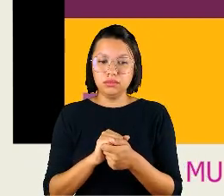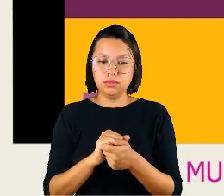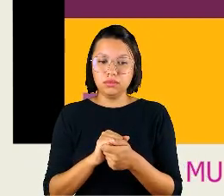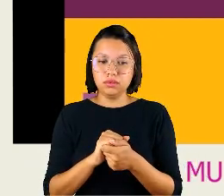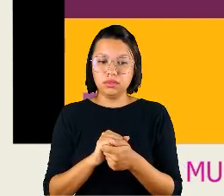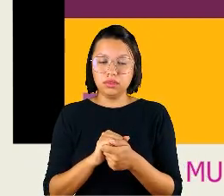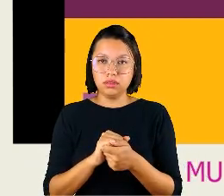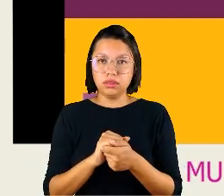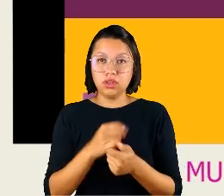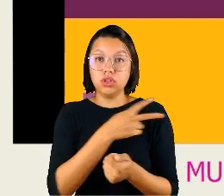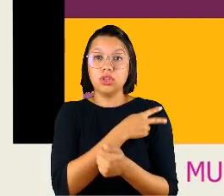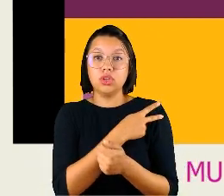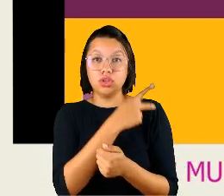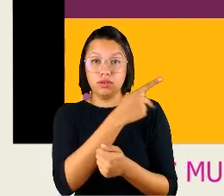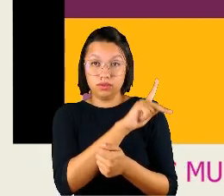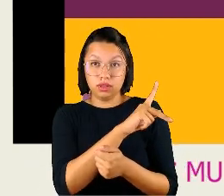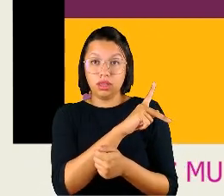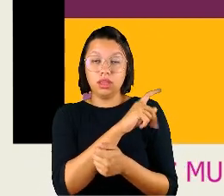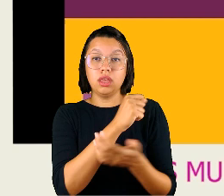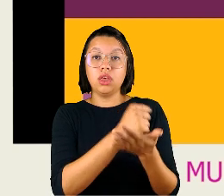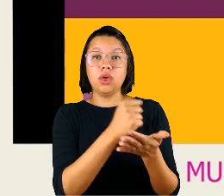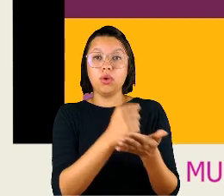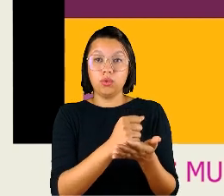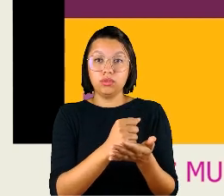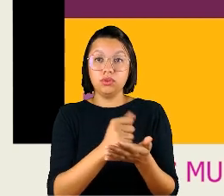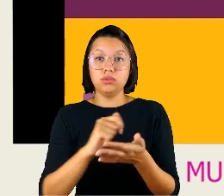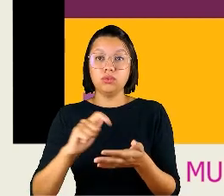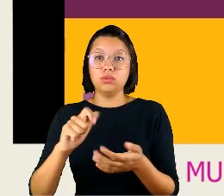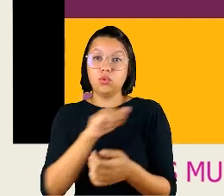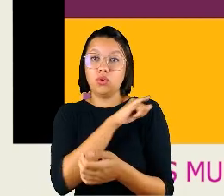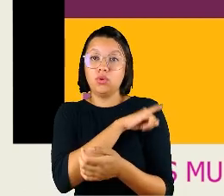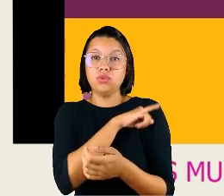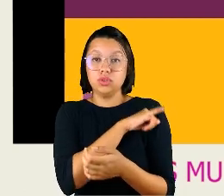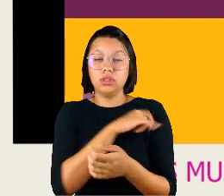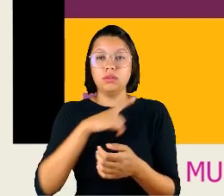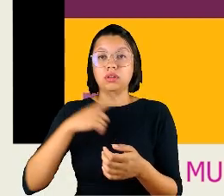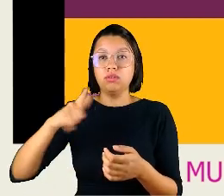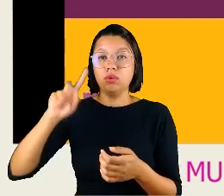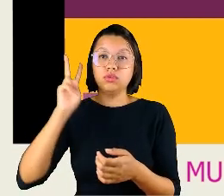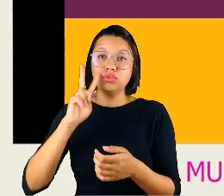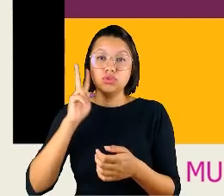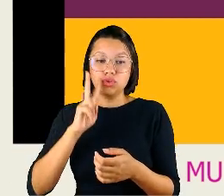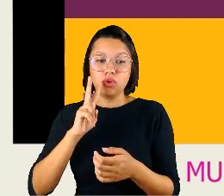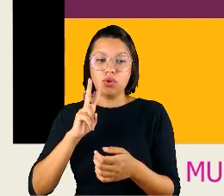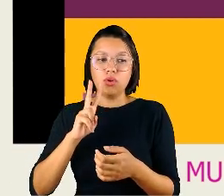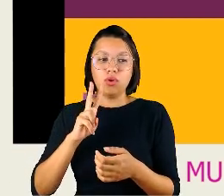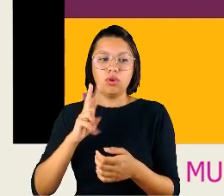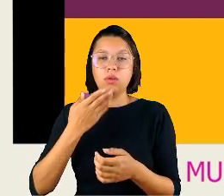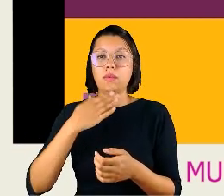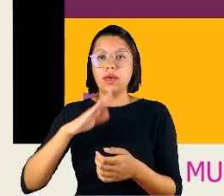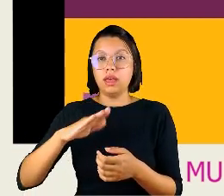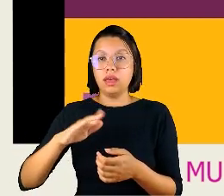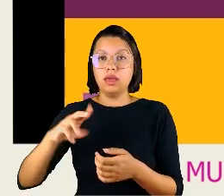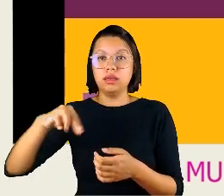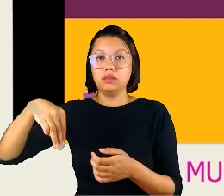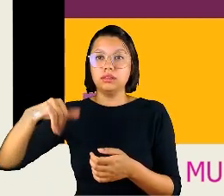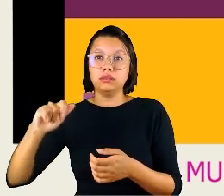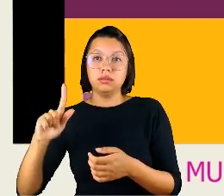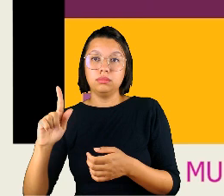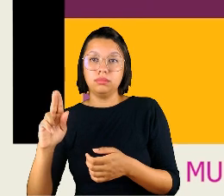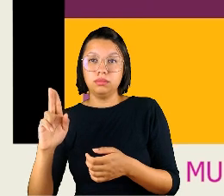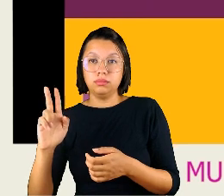pessoa que a contratou no Leblon. Então, além disso, a gente teve uma outra história do Miguel, que é um menino negro, filho de empregada doméstica, que morreu